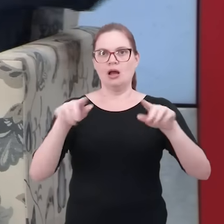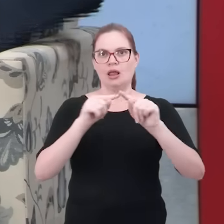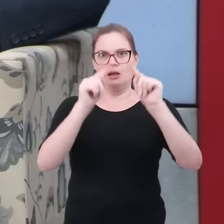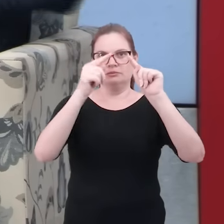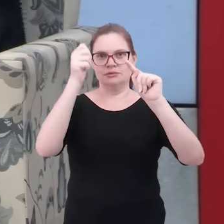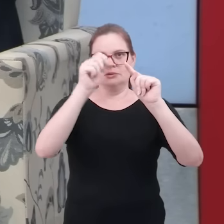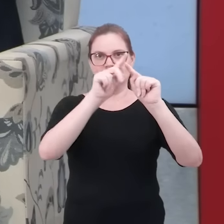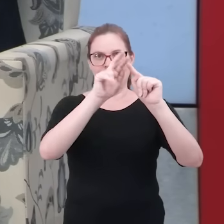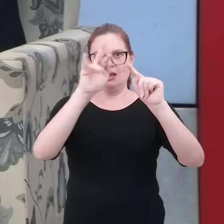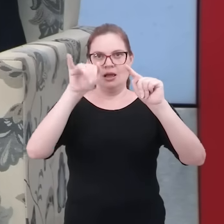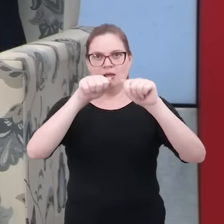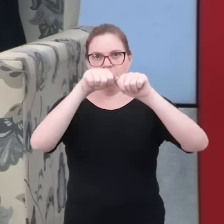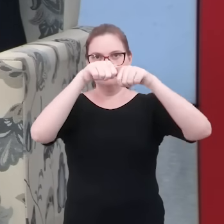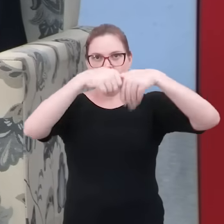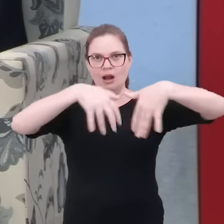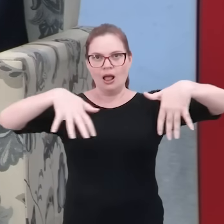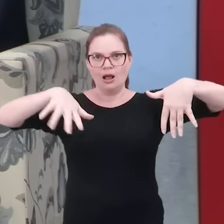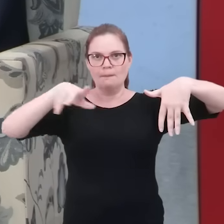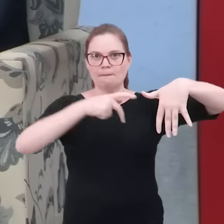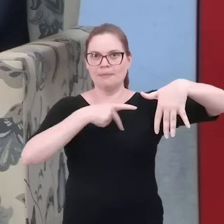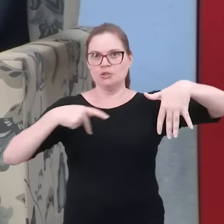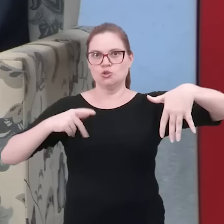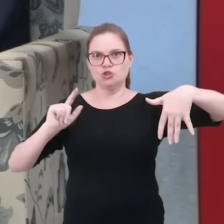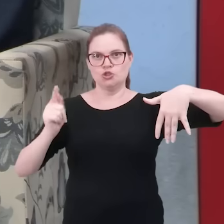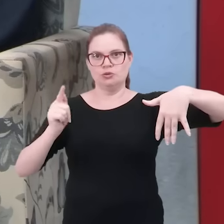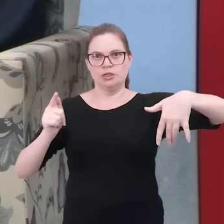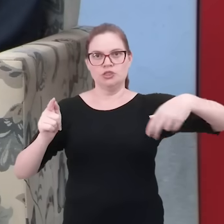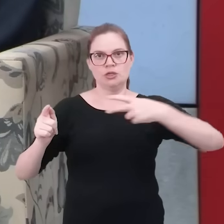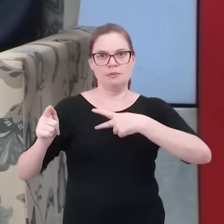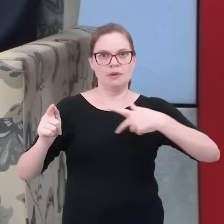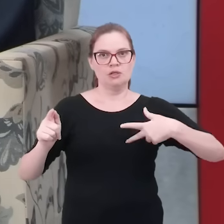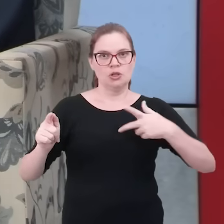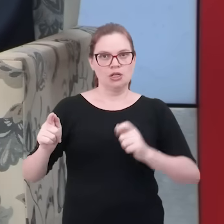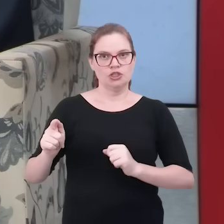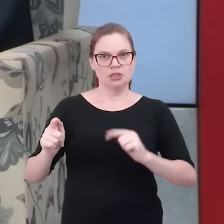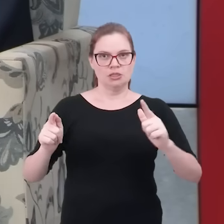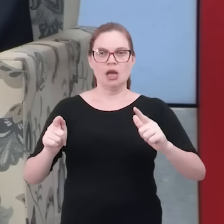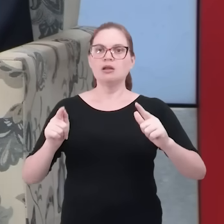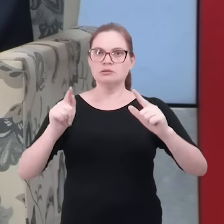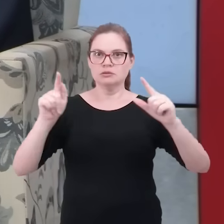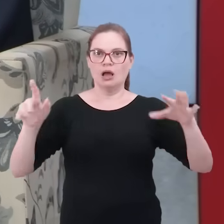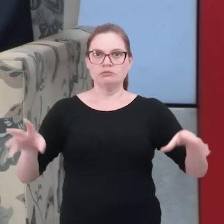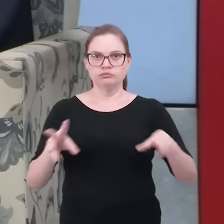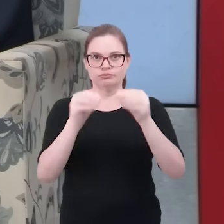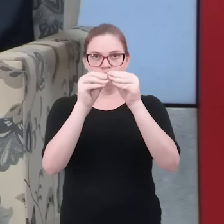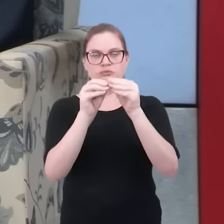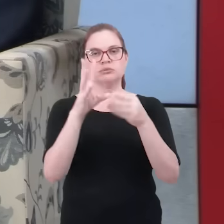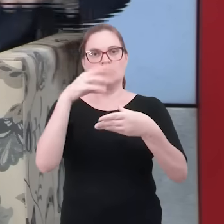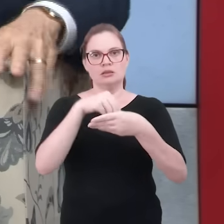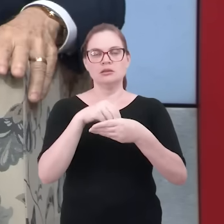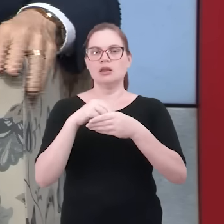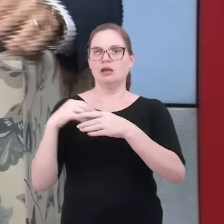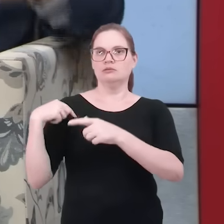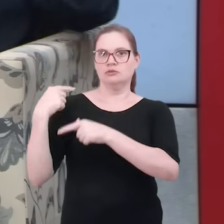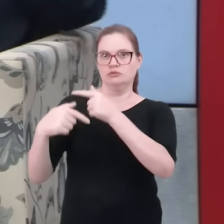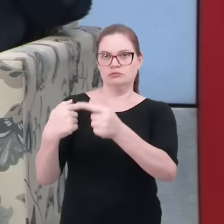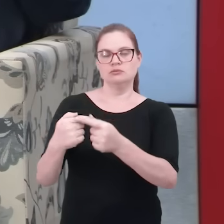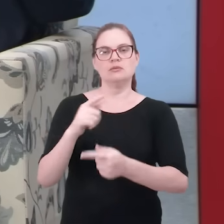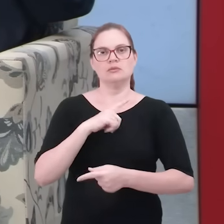ramificou tanto para a família do pastor Gedeuti como a família do pastor Alexandre Gueiros, não